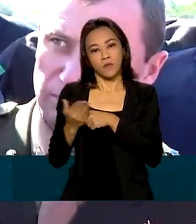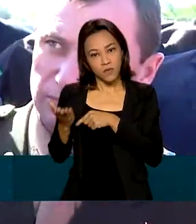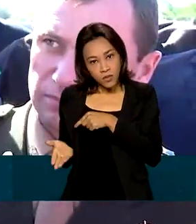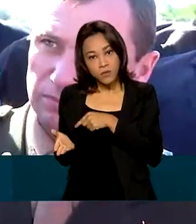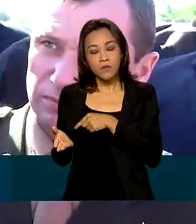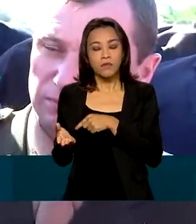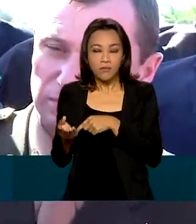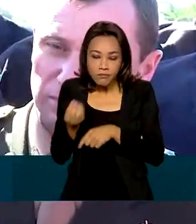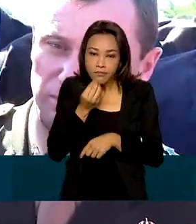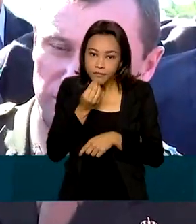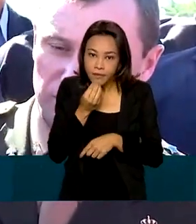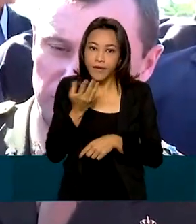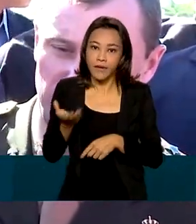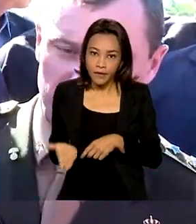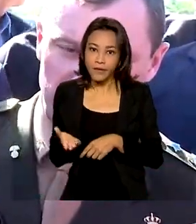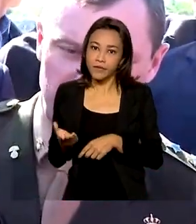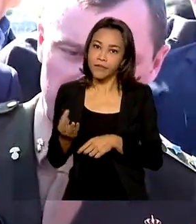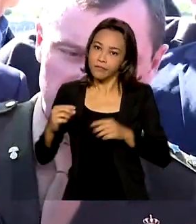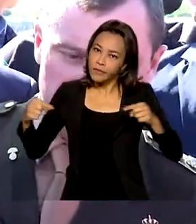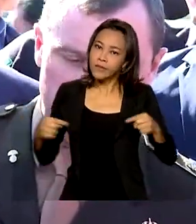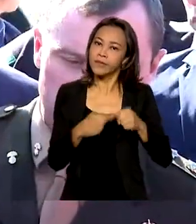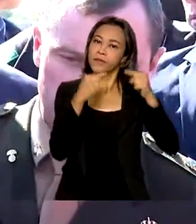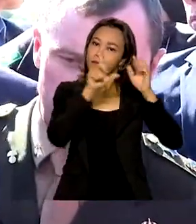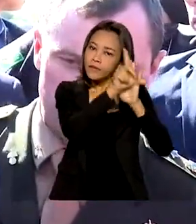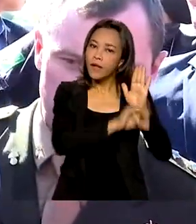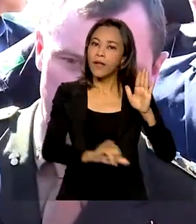realmente entrar de forma legal no tocante ao vivo